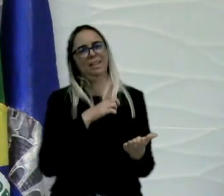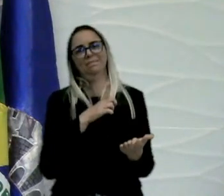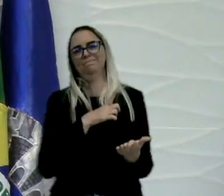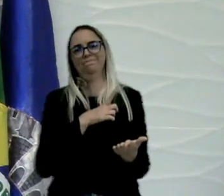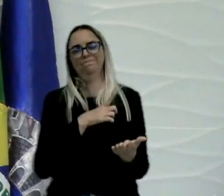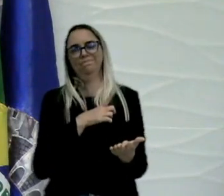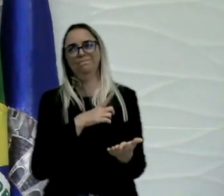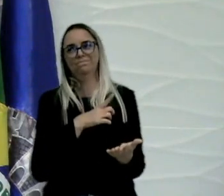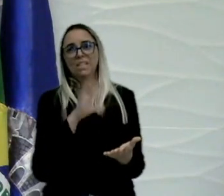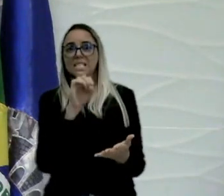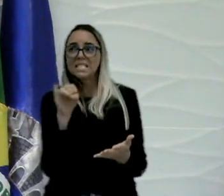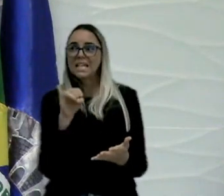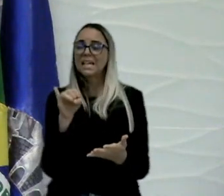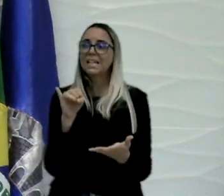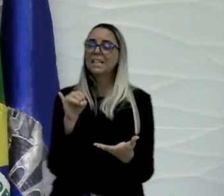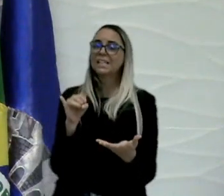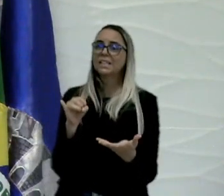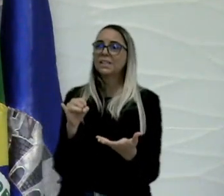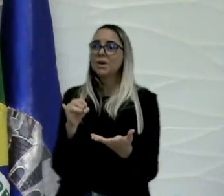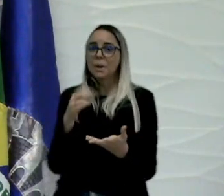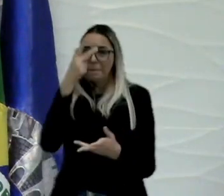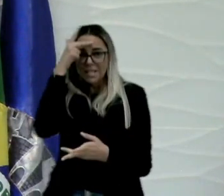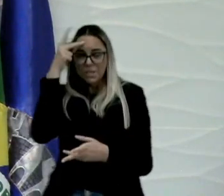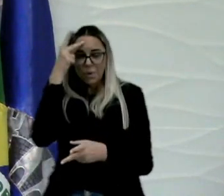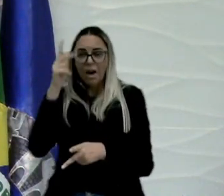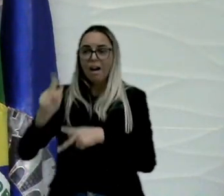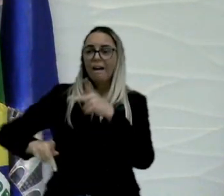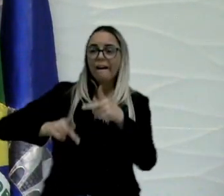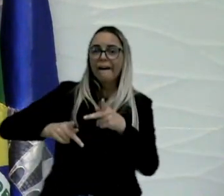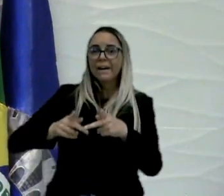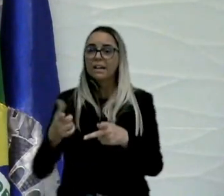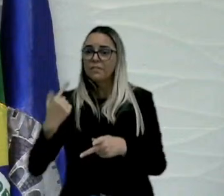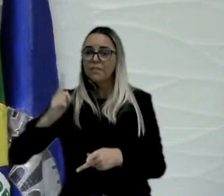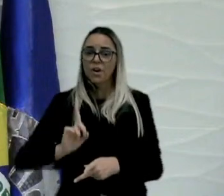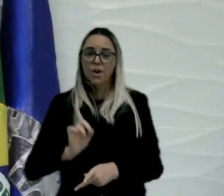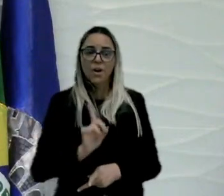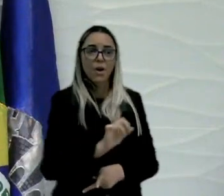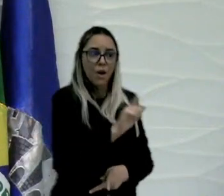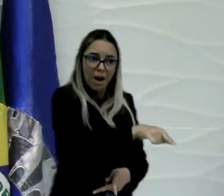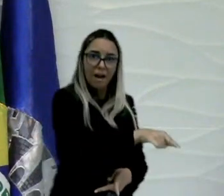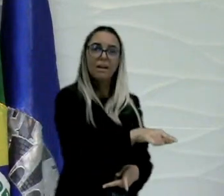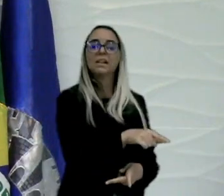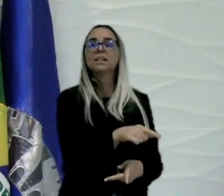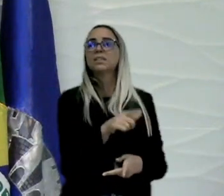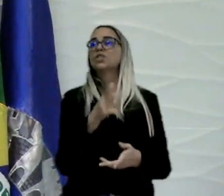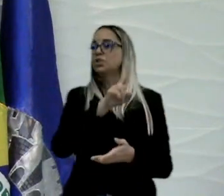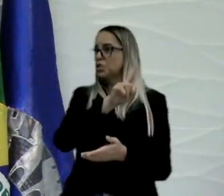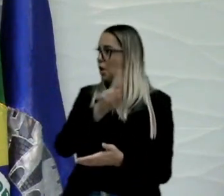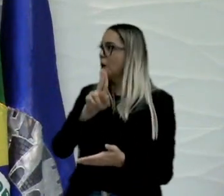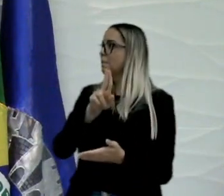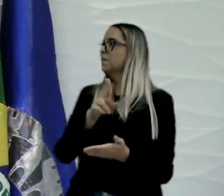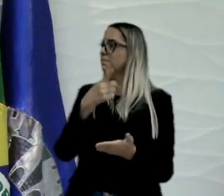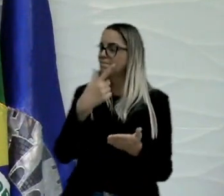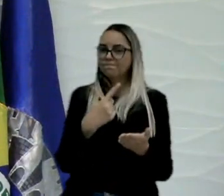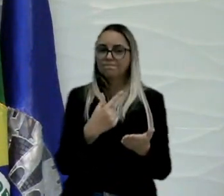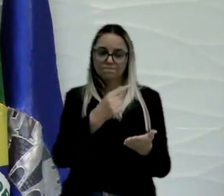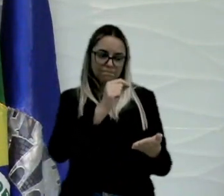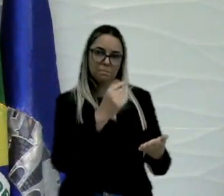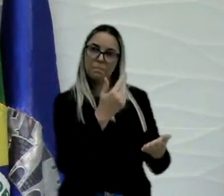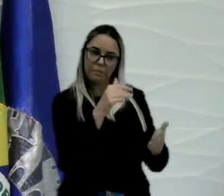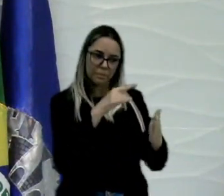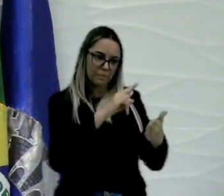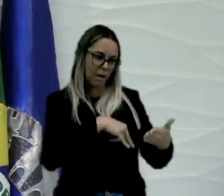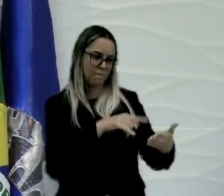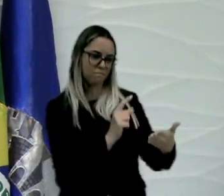bastante se os nossos munícipes não for a Compesa da Baixa eles coloca o nome no SPC e corta a água